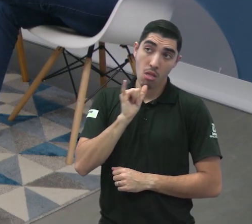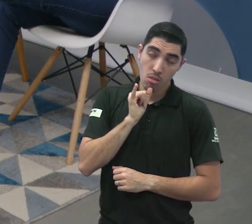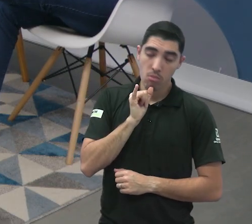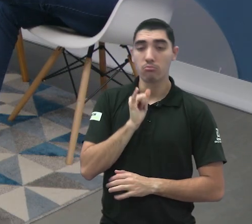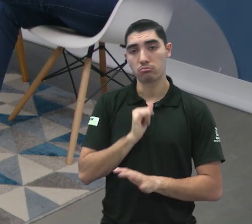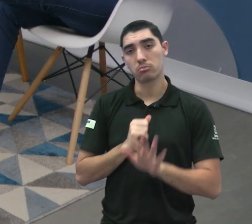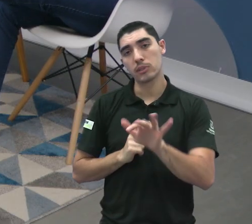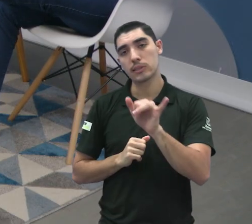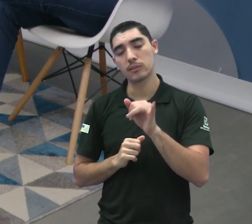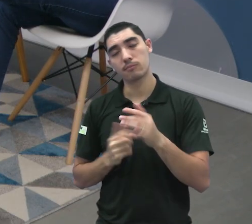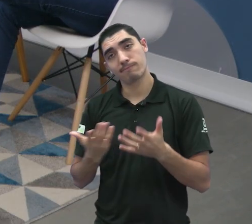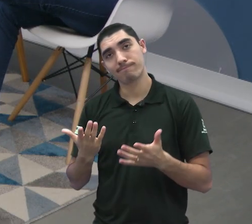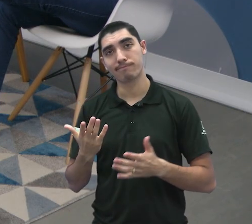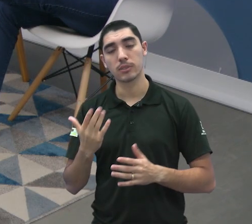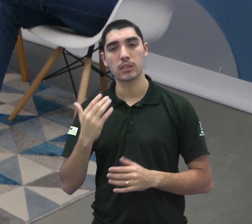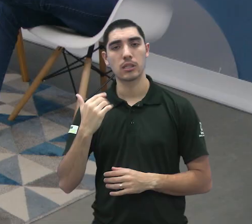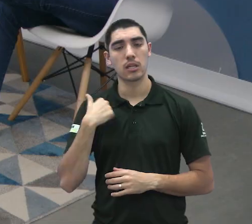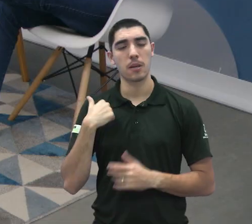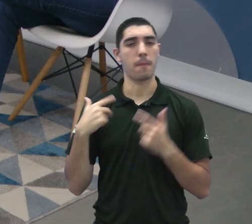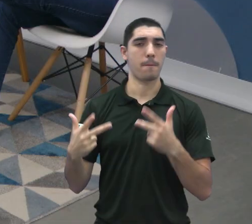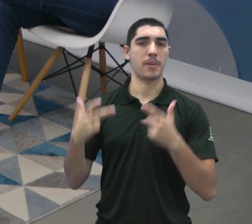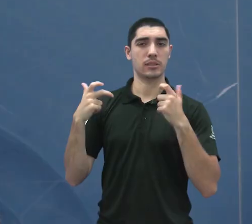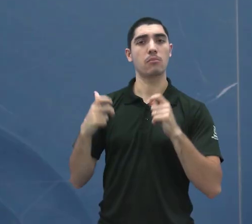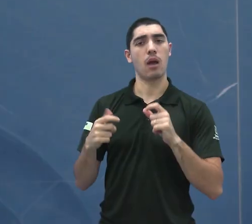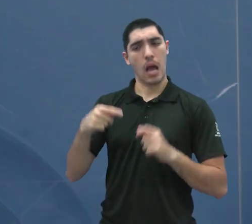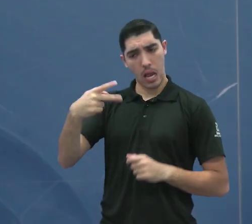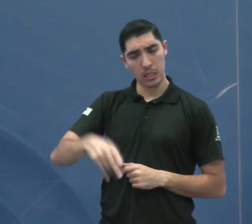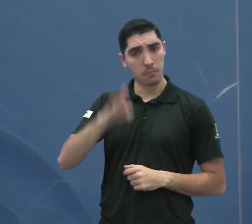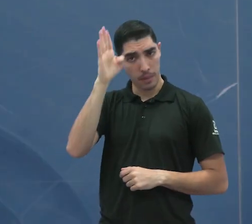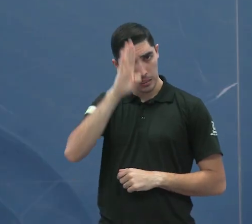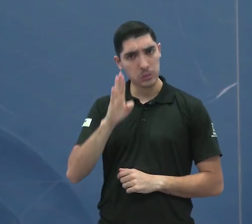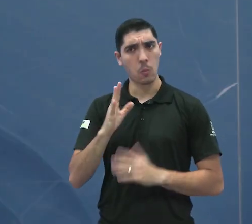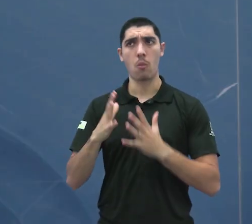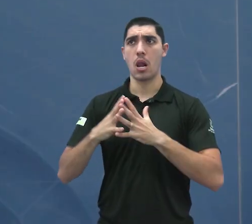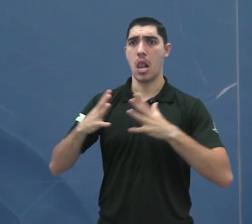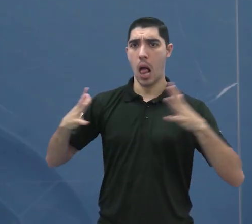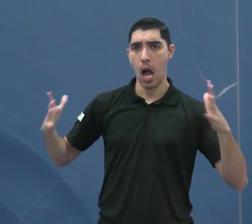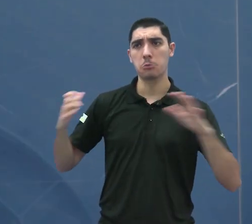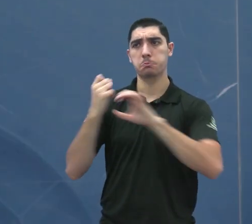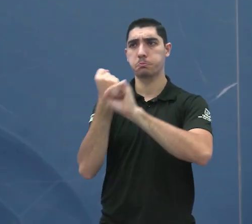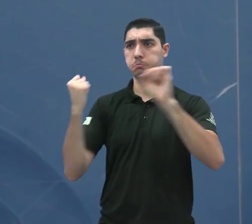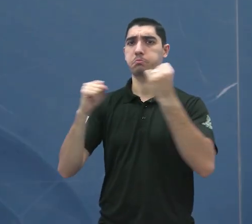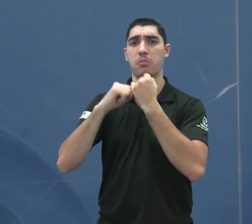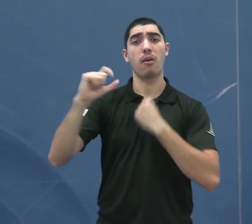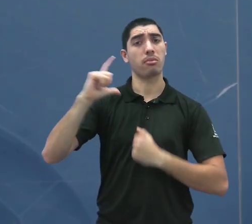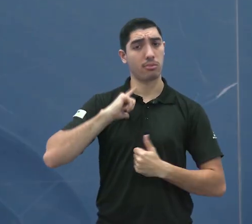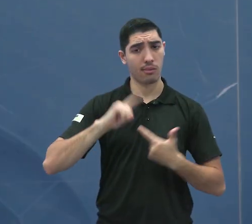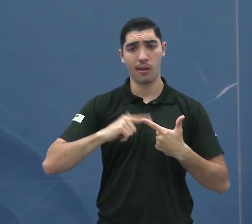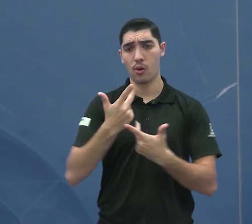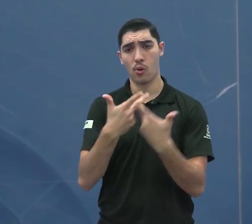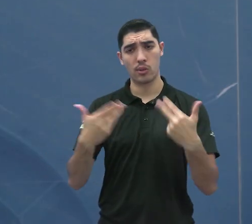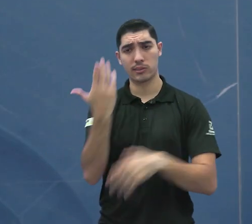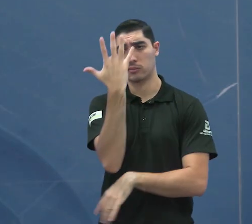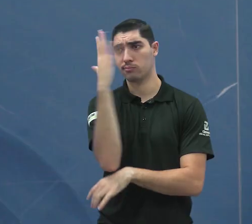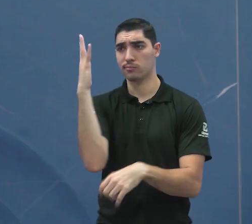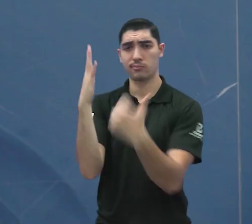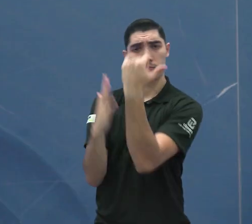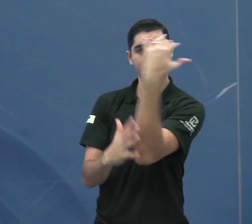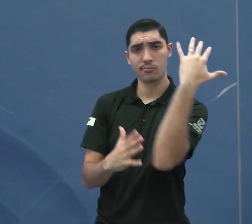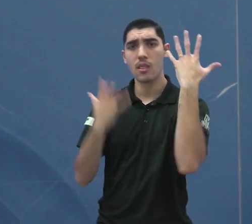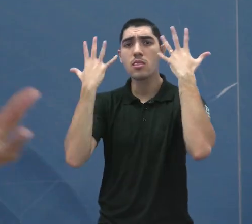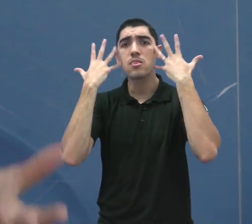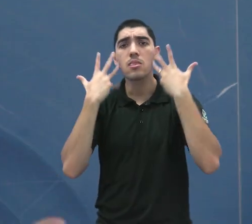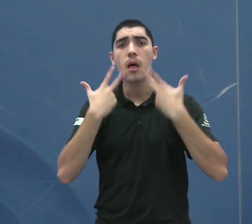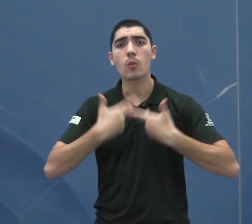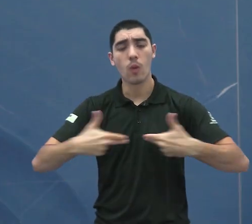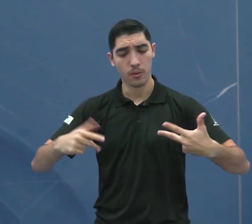assim que nós temos território, nós temos recursos naturais bastante de